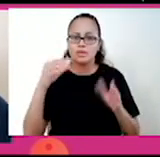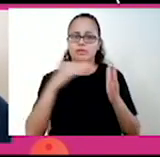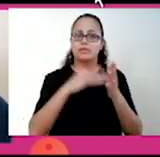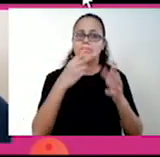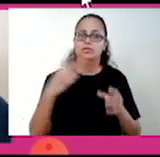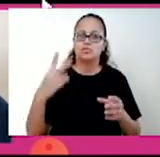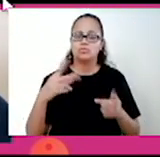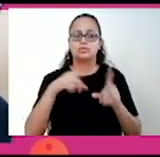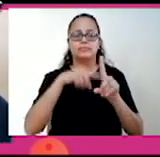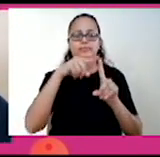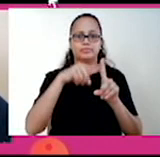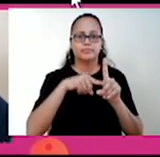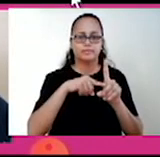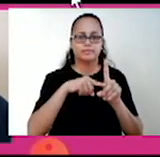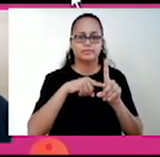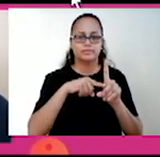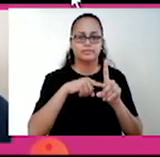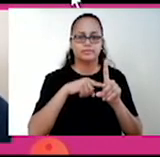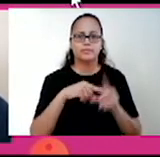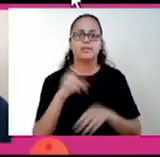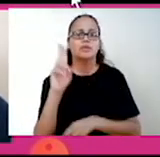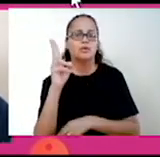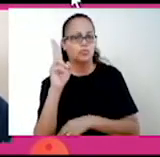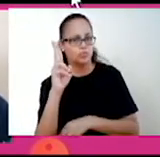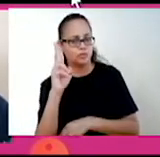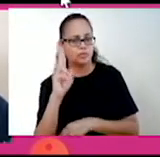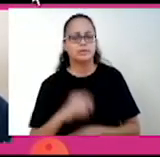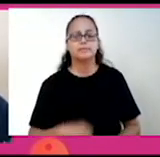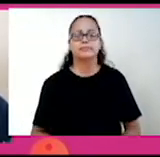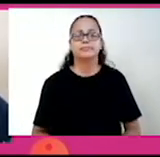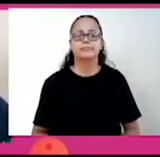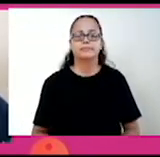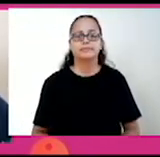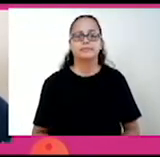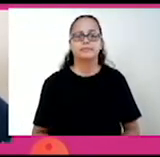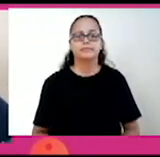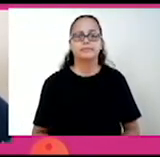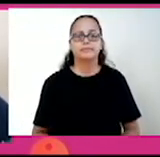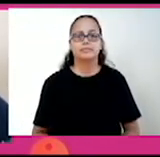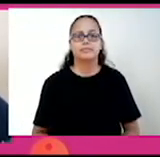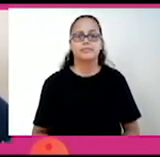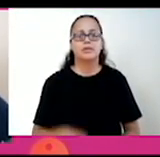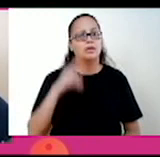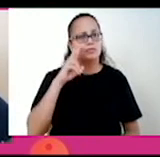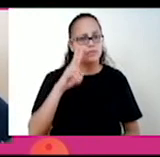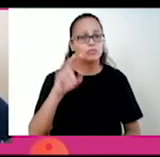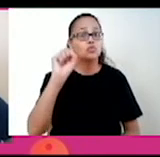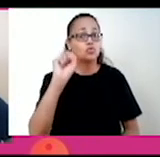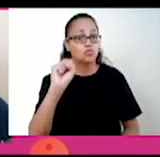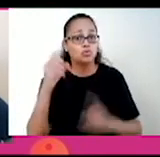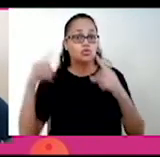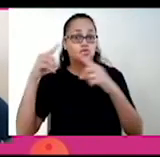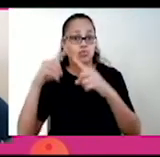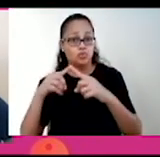22 graus, como mostra o climograma 8 de Montevidéu, no Uruguai, que já já a gente vai ver também. Certo? Bom, então nós vimos aí os oito tipos